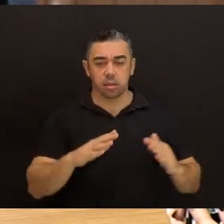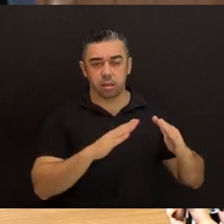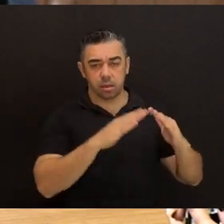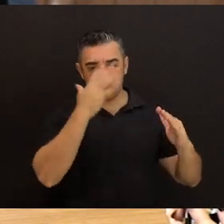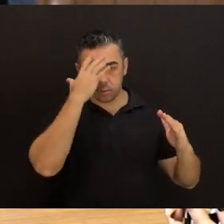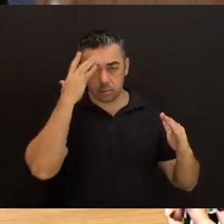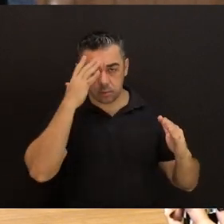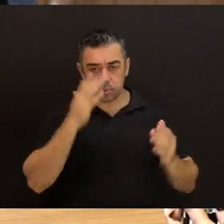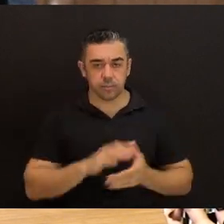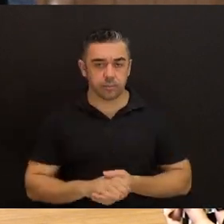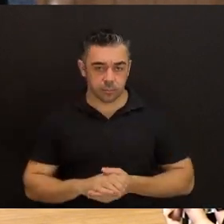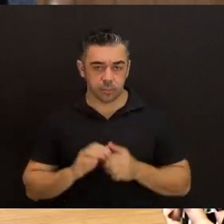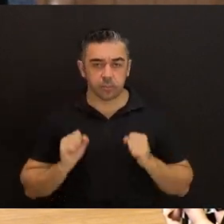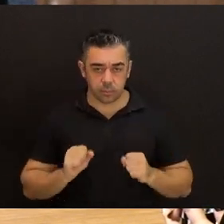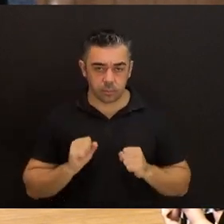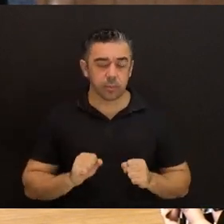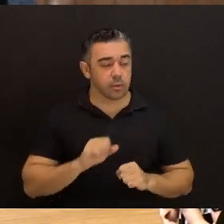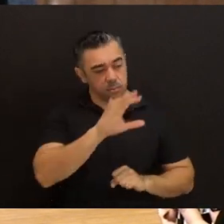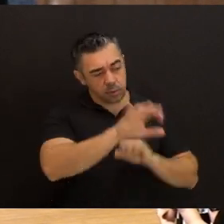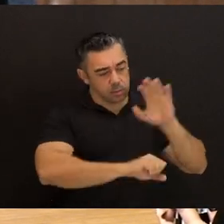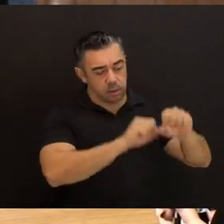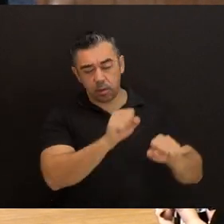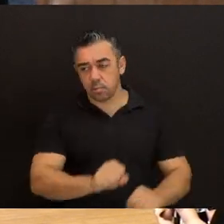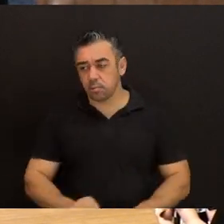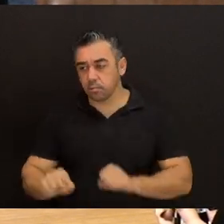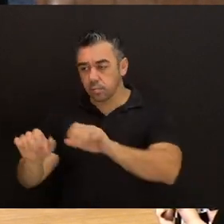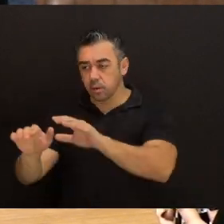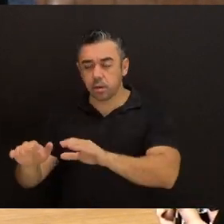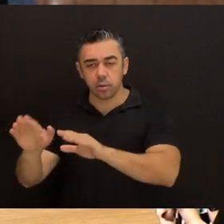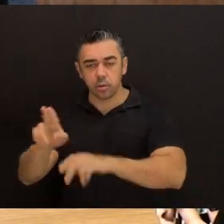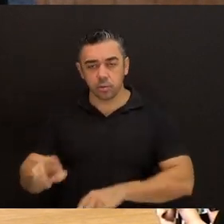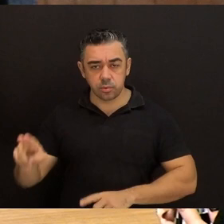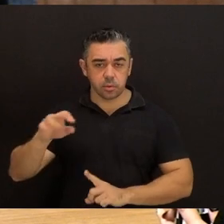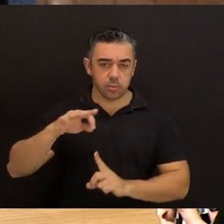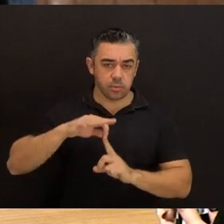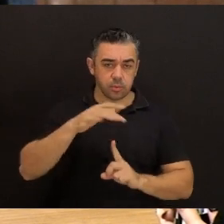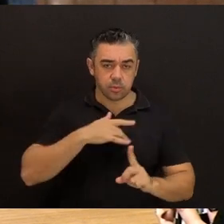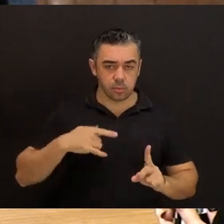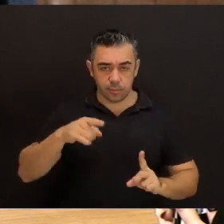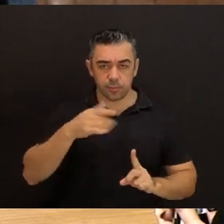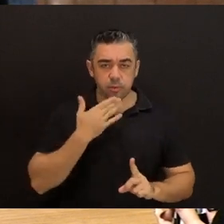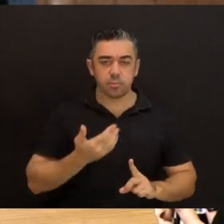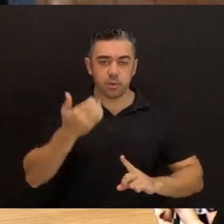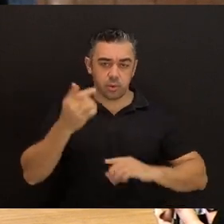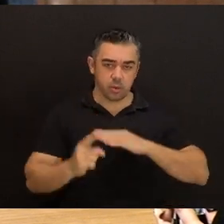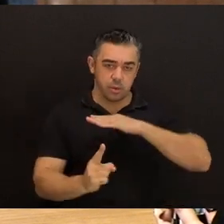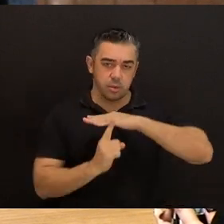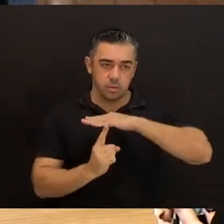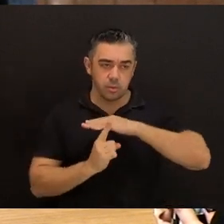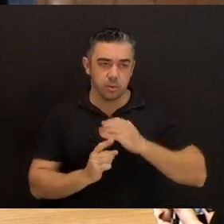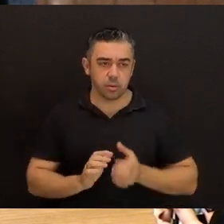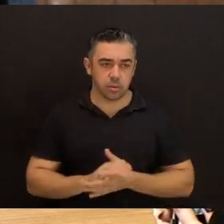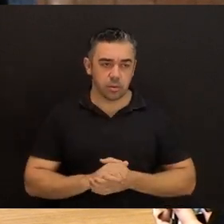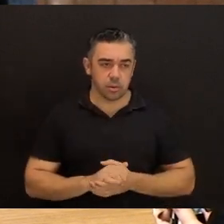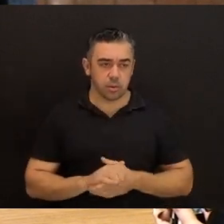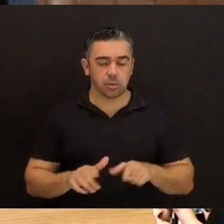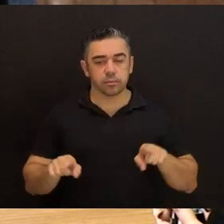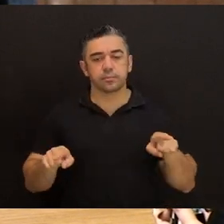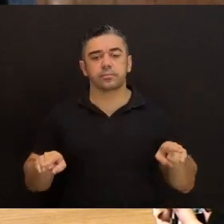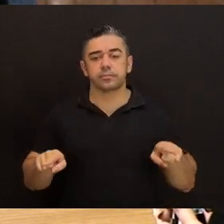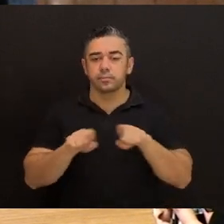e a gente pode quem sabe pegar esse material e utilizar no posto de saúde para que você tenha um melhor atendimento quero aqui